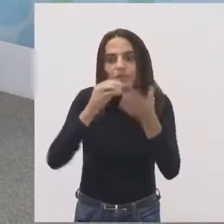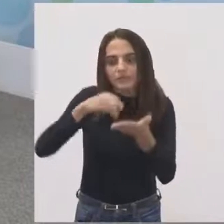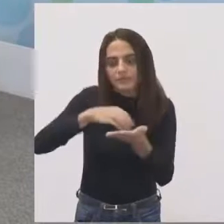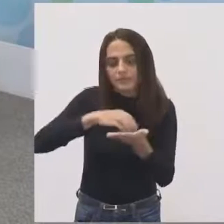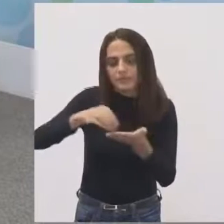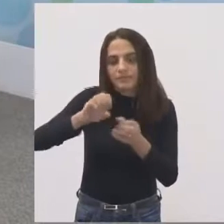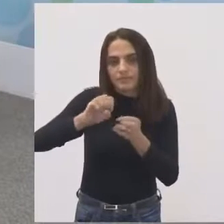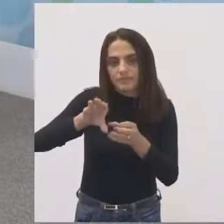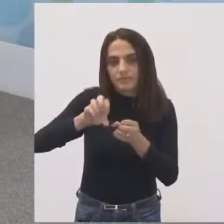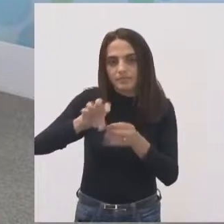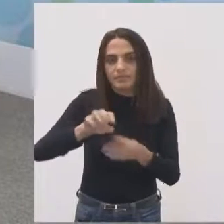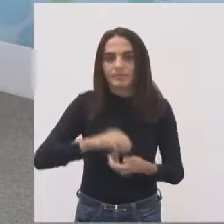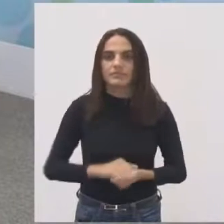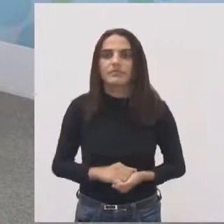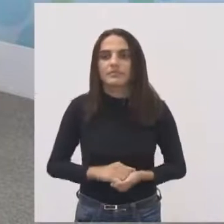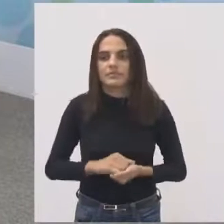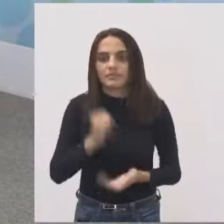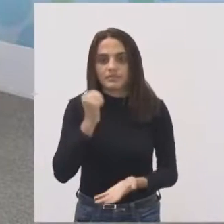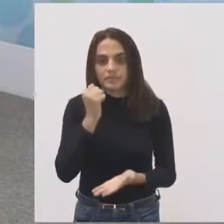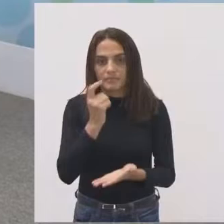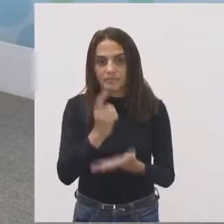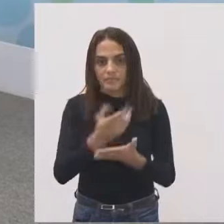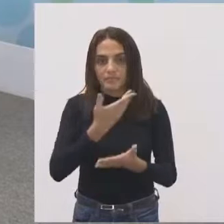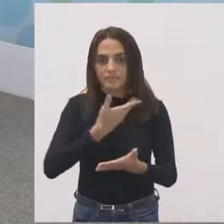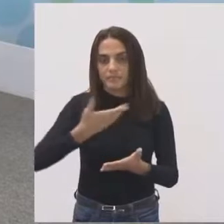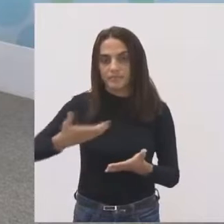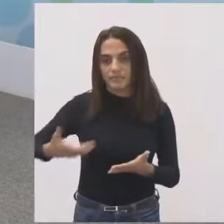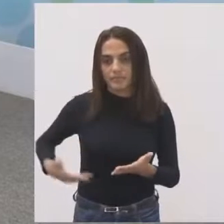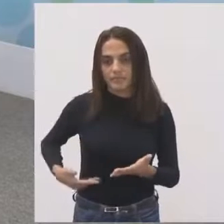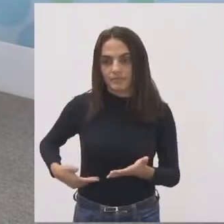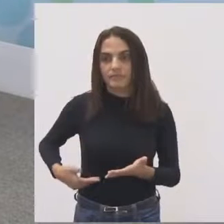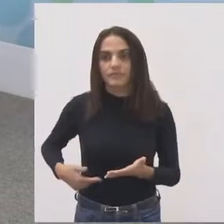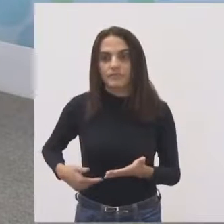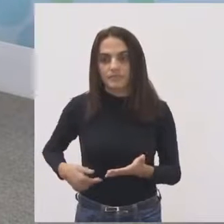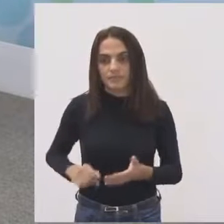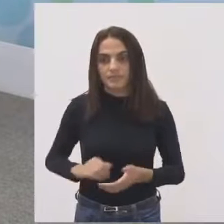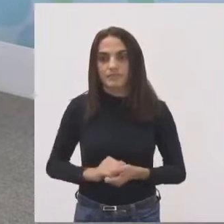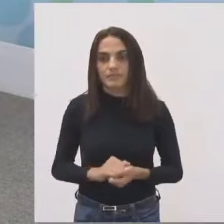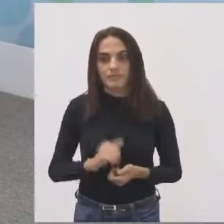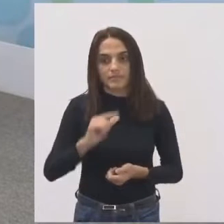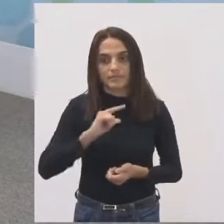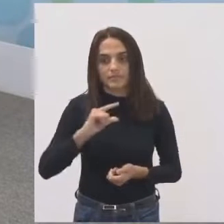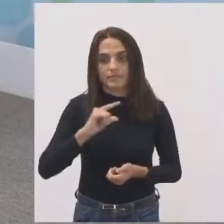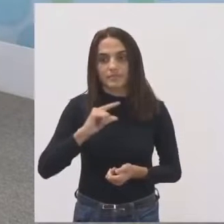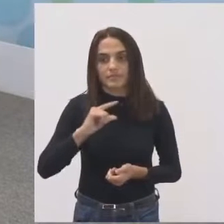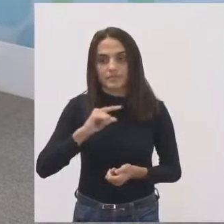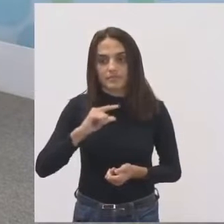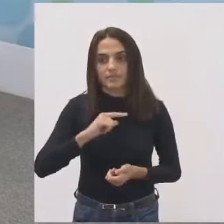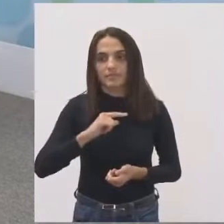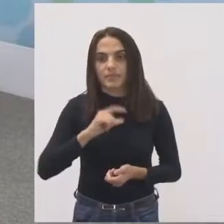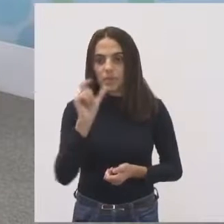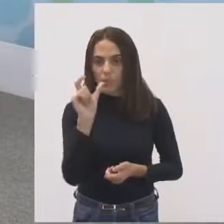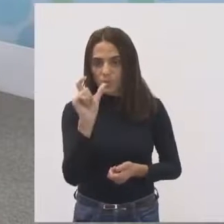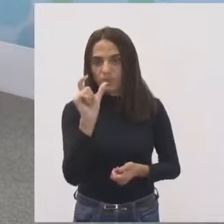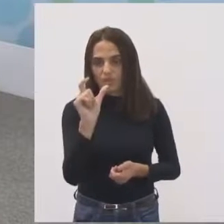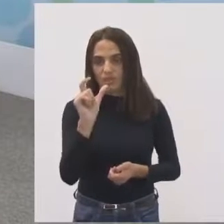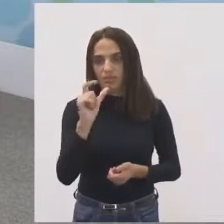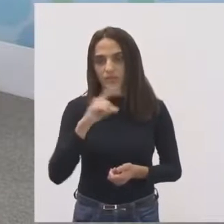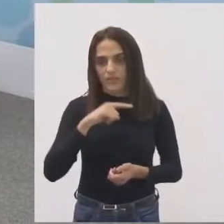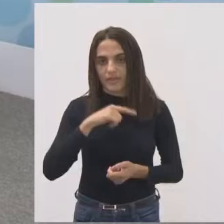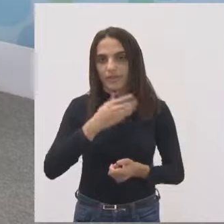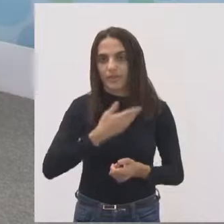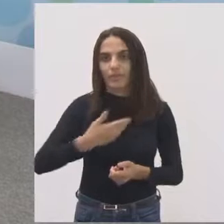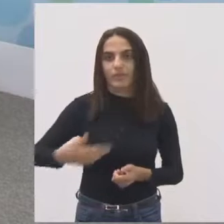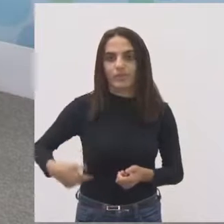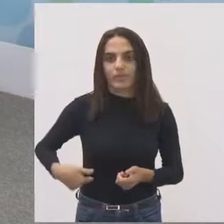da Educação, tá bom? Foi a compra pelo governo também, então ele tem aqui, né, o logo, o símbolo do governo, tá bom?